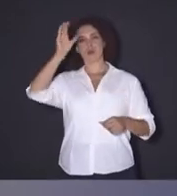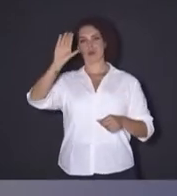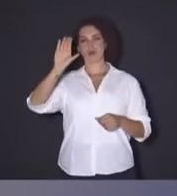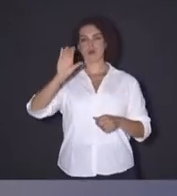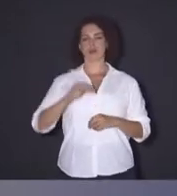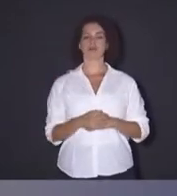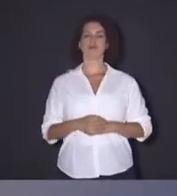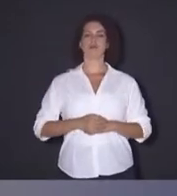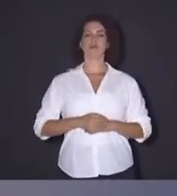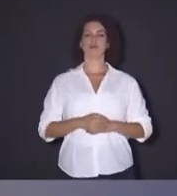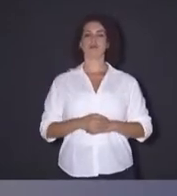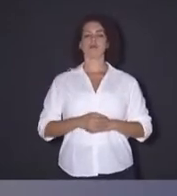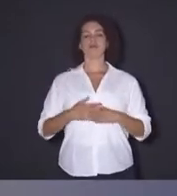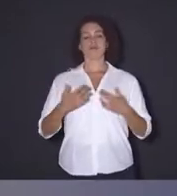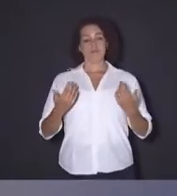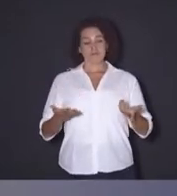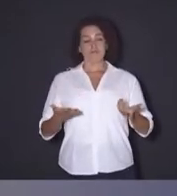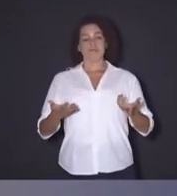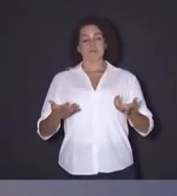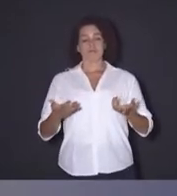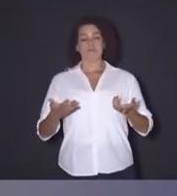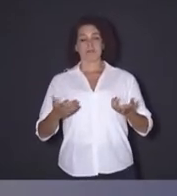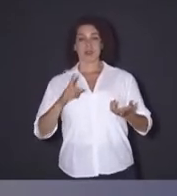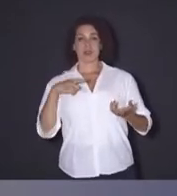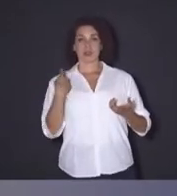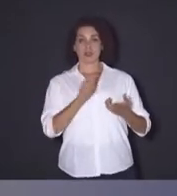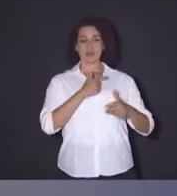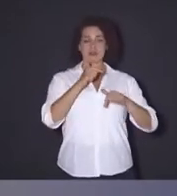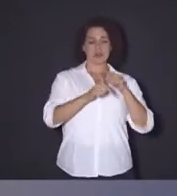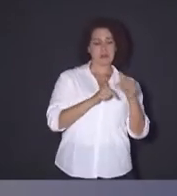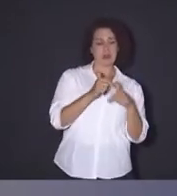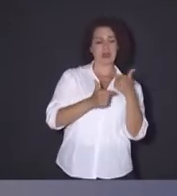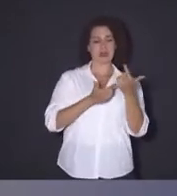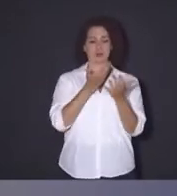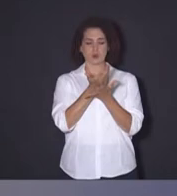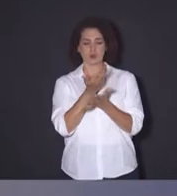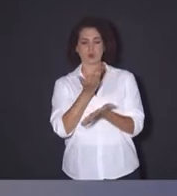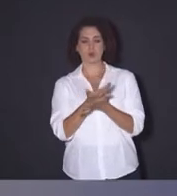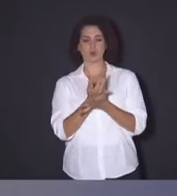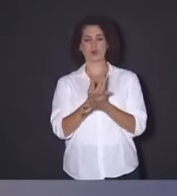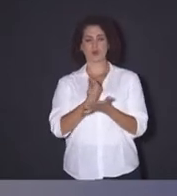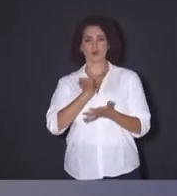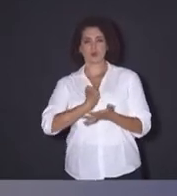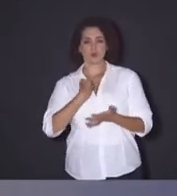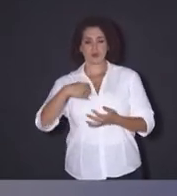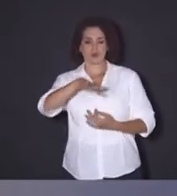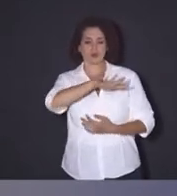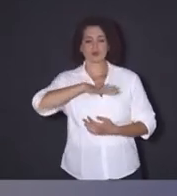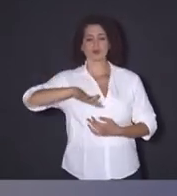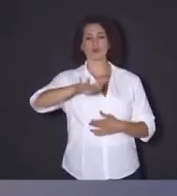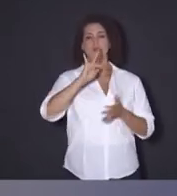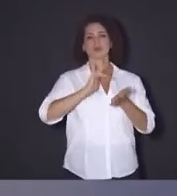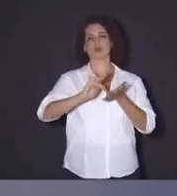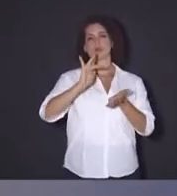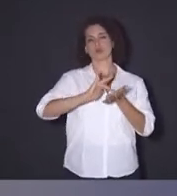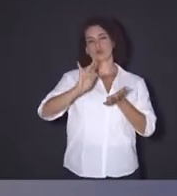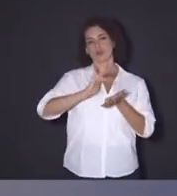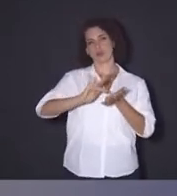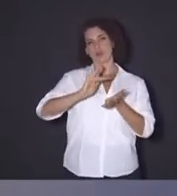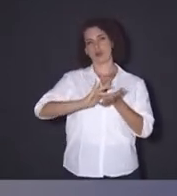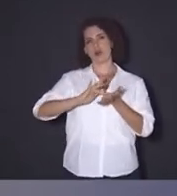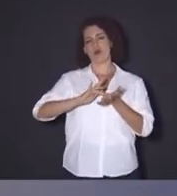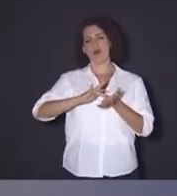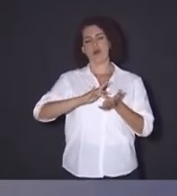isso que tem desafiado muito, nós que trabalhamos, que estudamos, nós que vivenciamos esse ambiente digital, essas dimensões têm